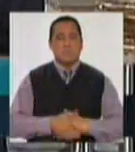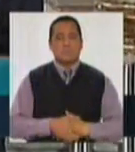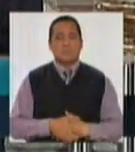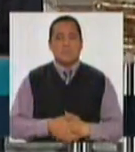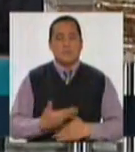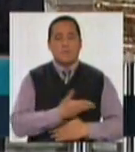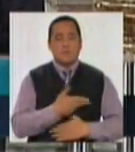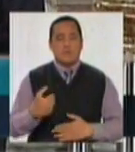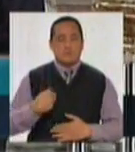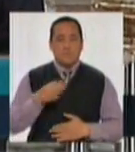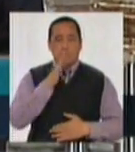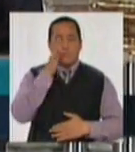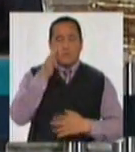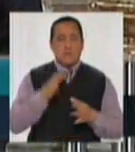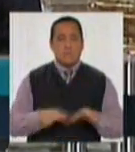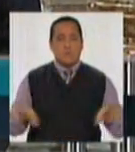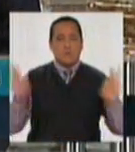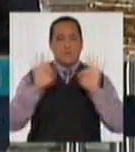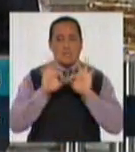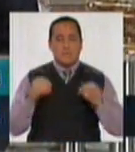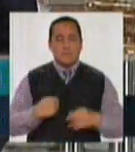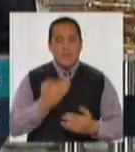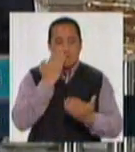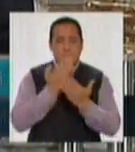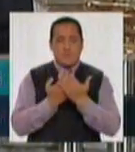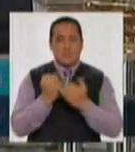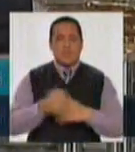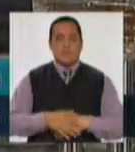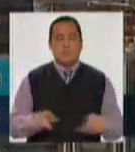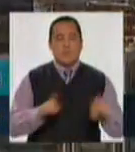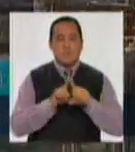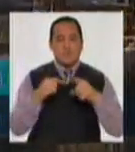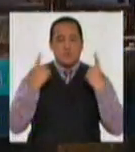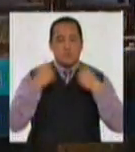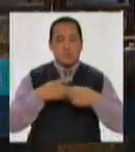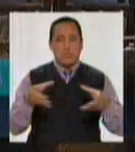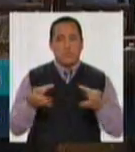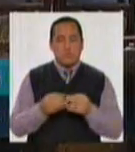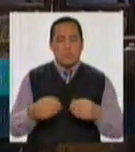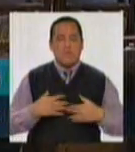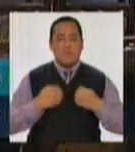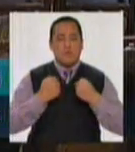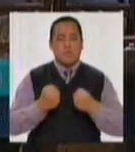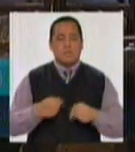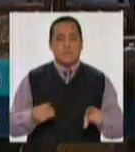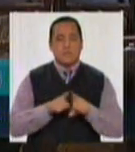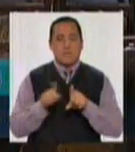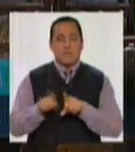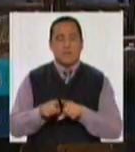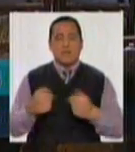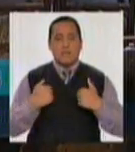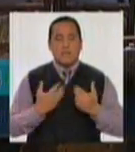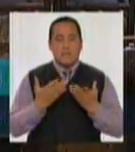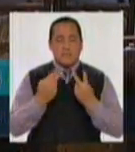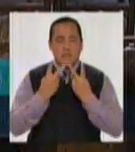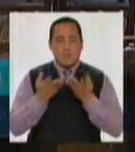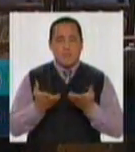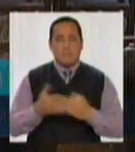um futuro importante pela frente, pelo fato de sermos também uma região que vive em